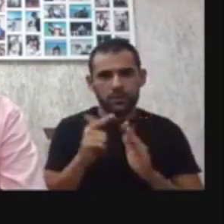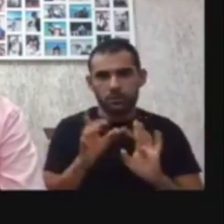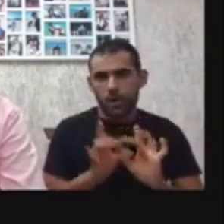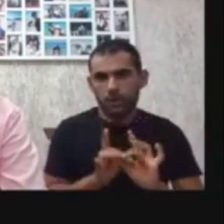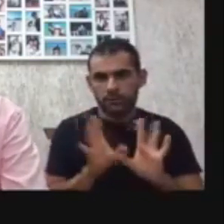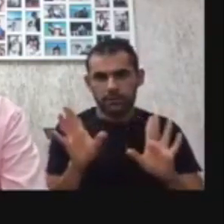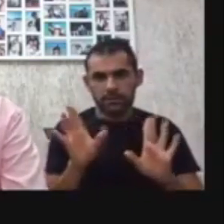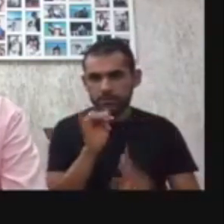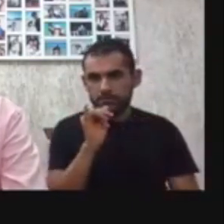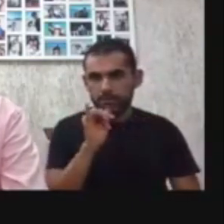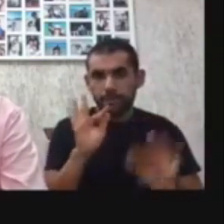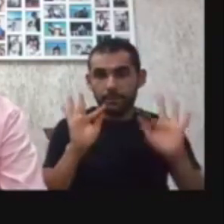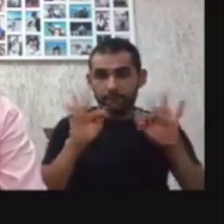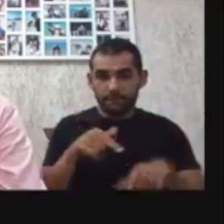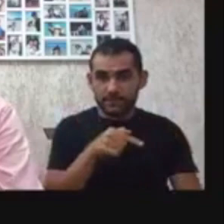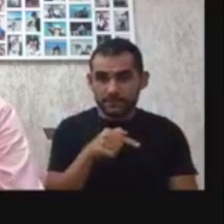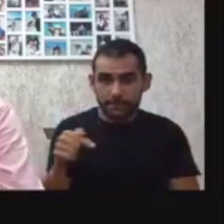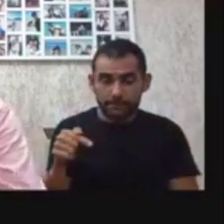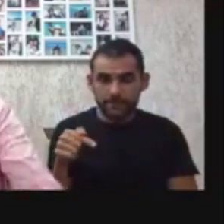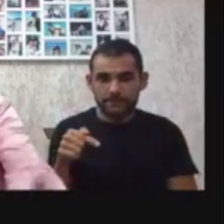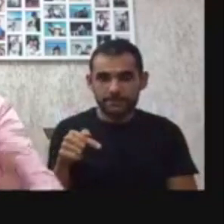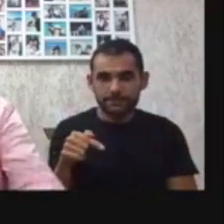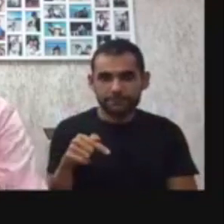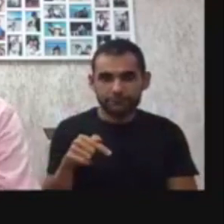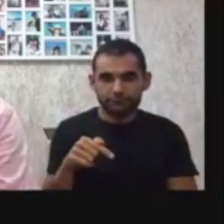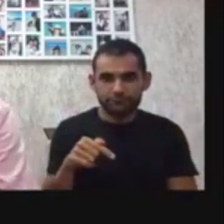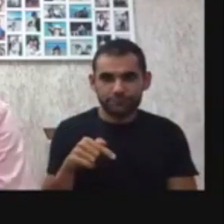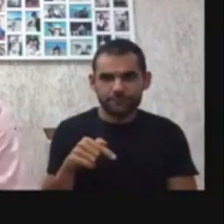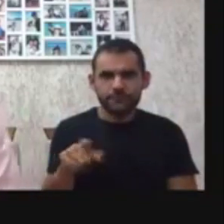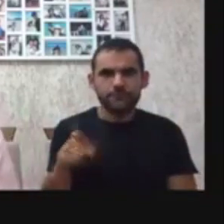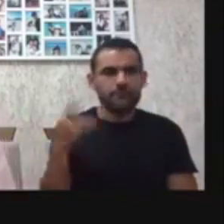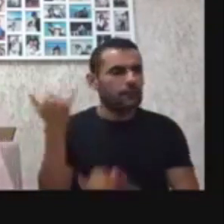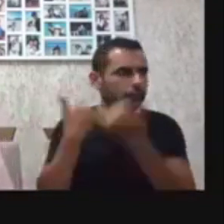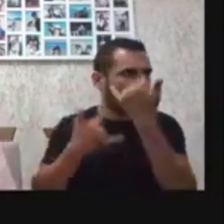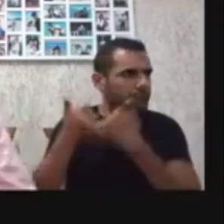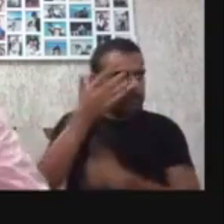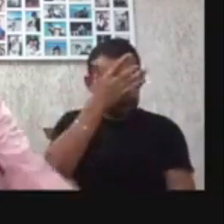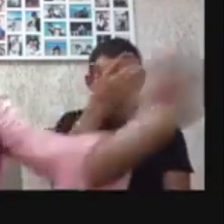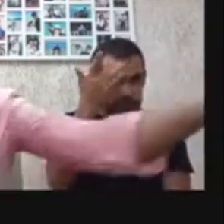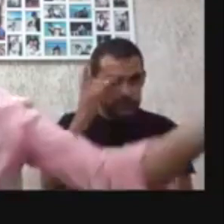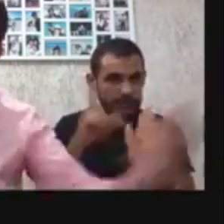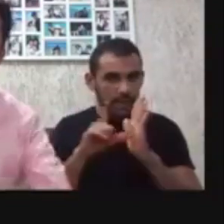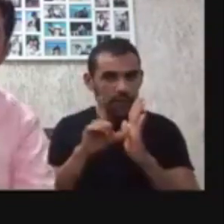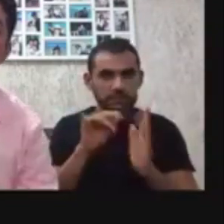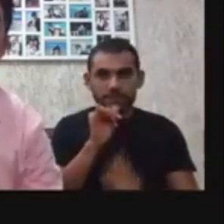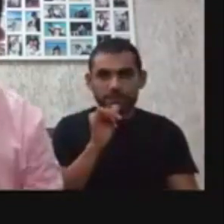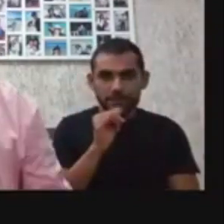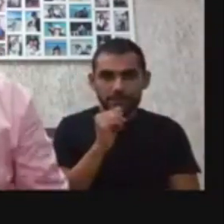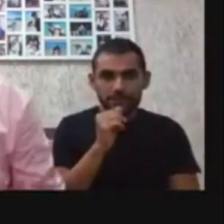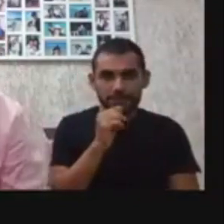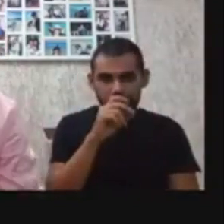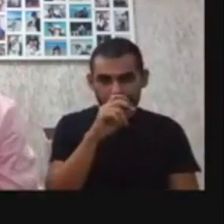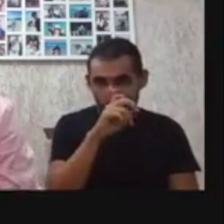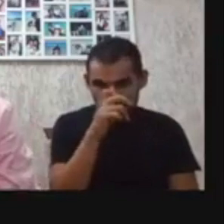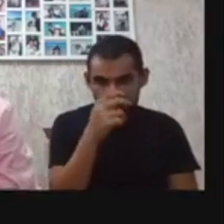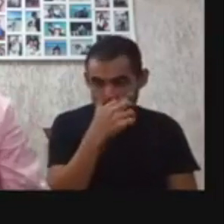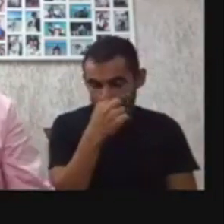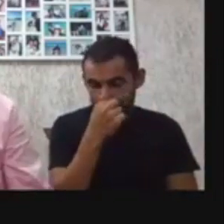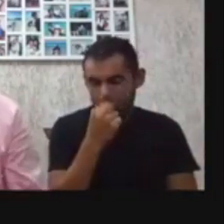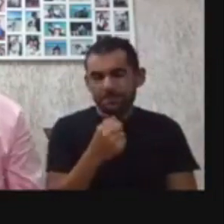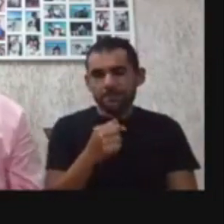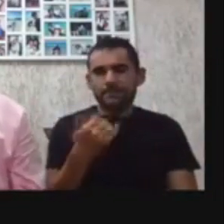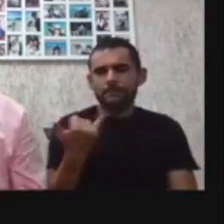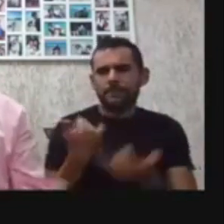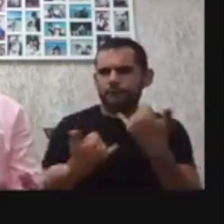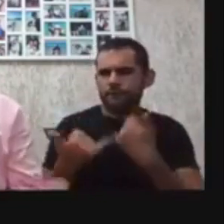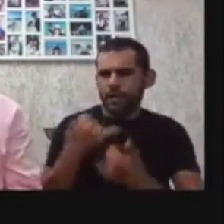exemplo, de abrir no final de semana? Não, Adriano, eu ouvi pessoas do comércio e eles reclamaram muito entre essas coisas para mim,